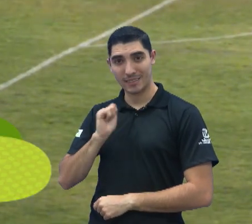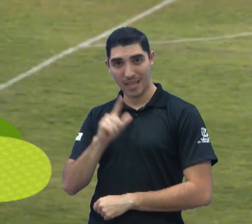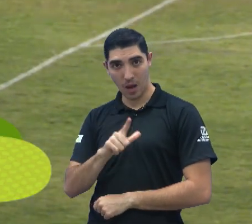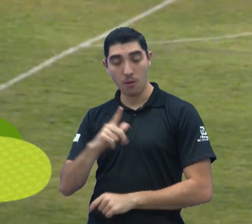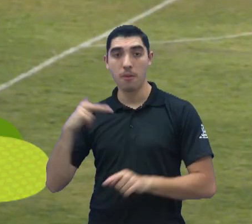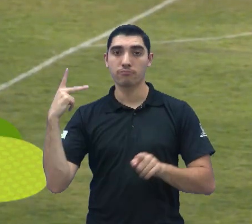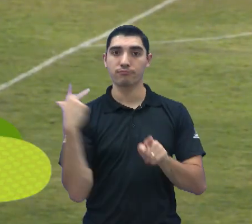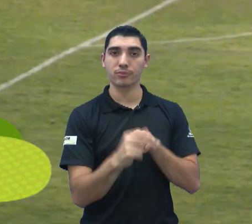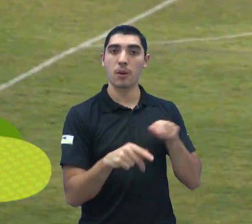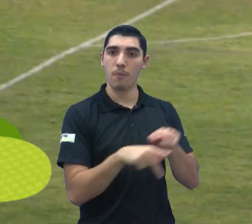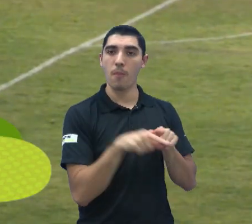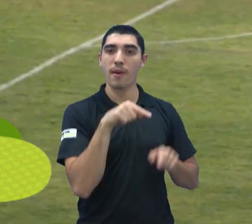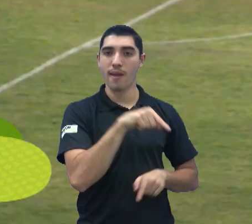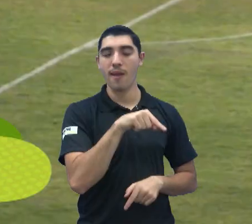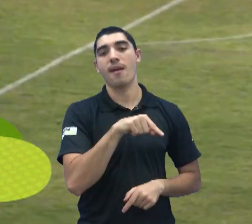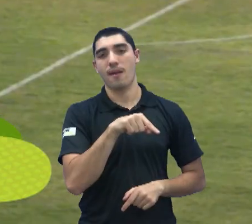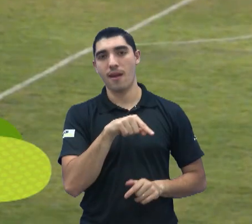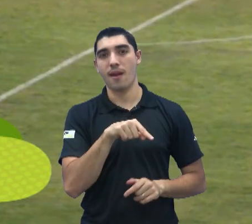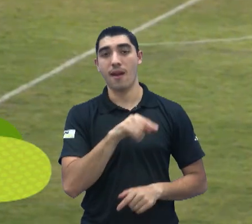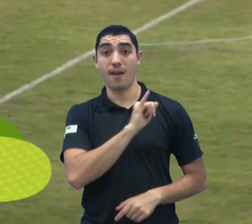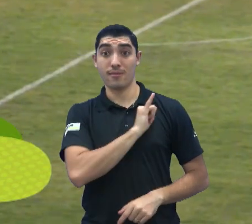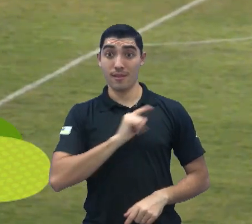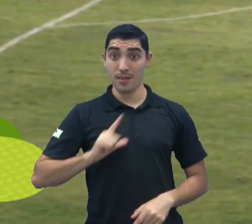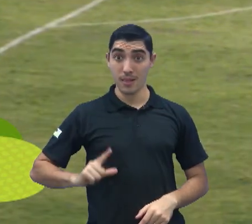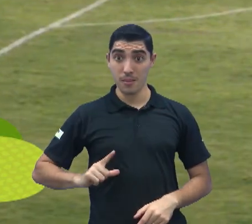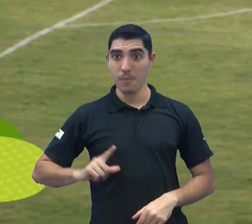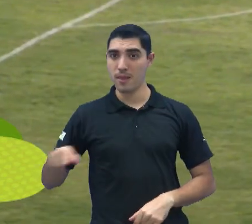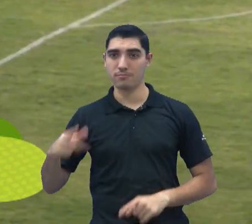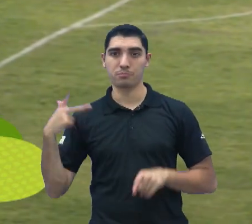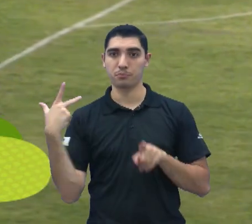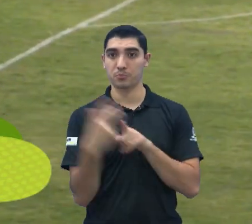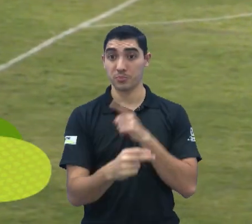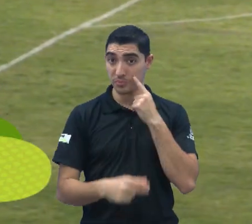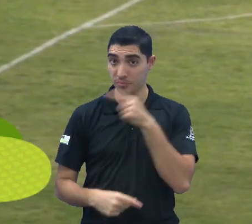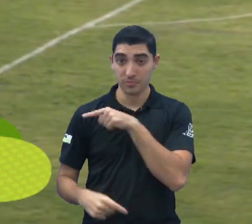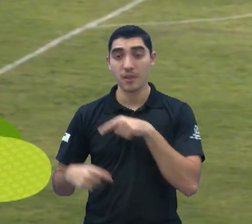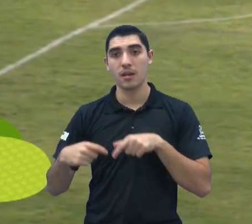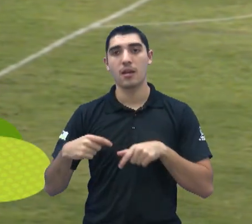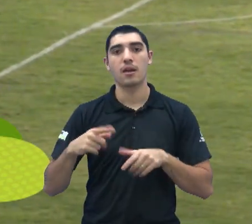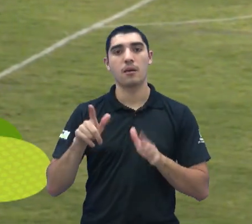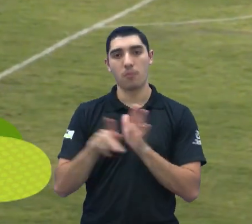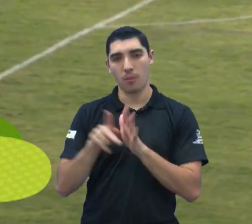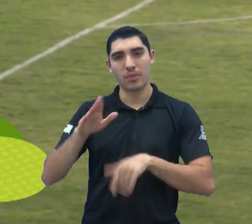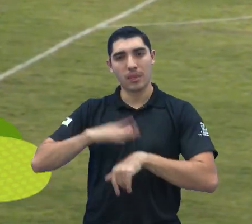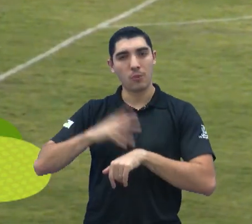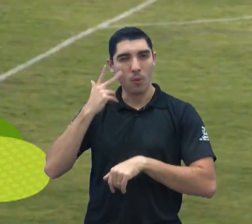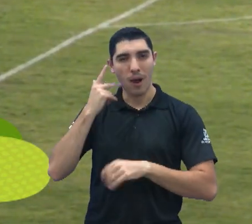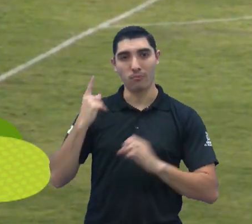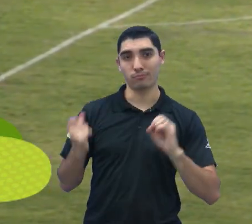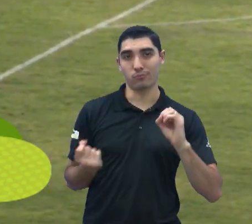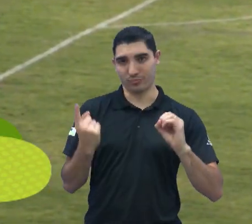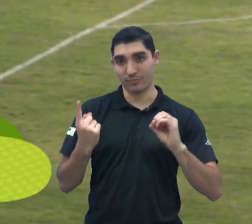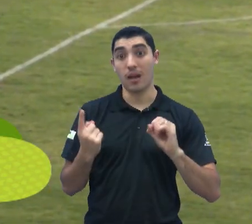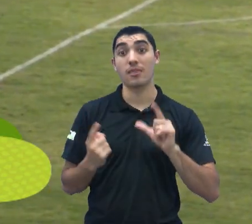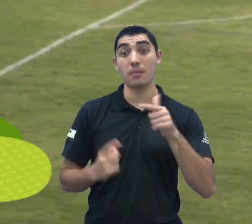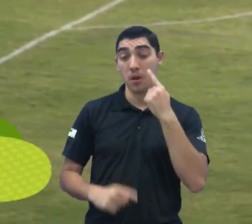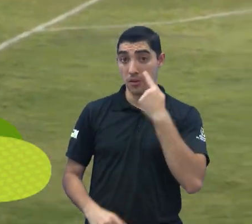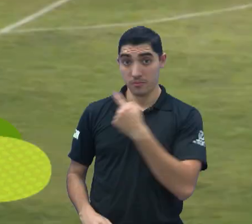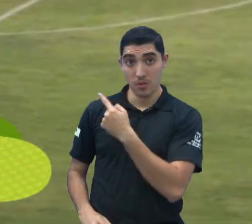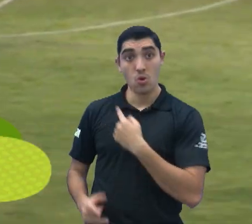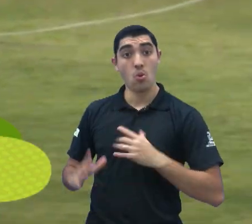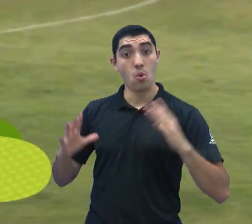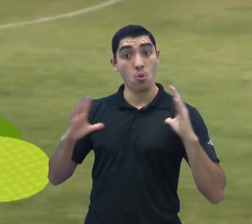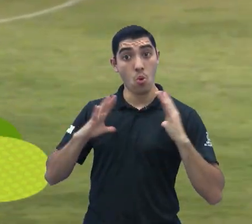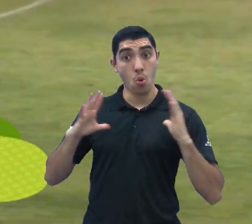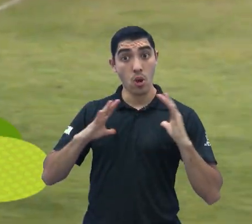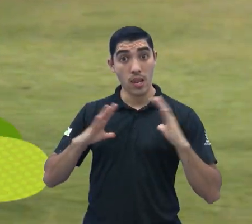no estádio Palma Travassos em Ribeirão Preto, depois de vitória por 1-0 no tempo normal. Você tá vendo aí, ó, o goleiro do Comercial foi o destaque da